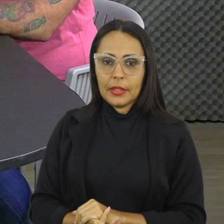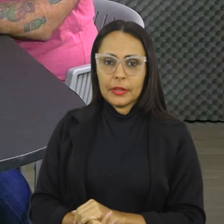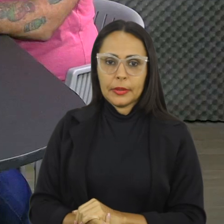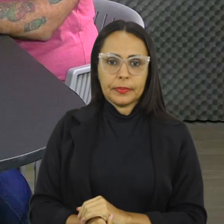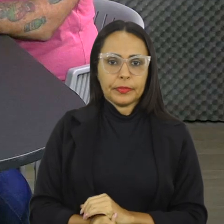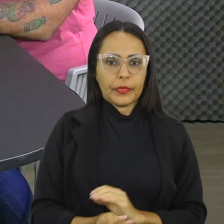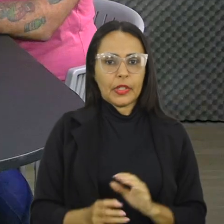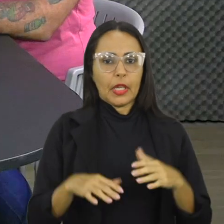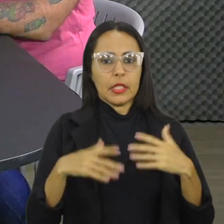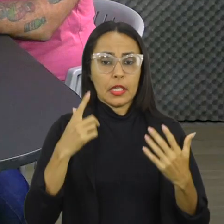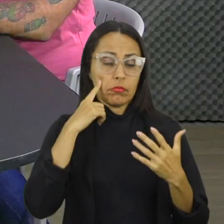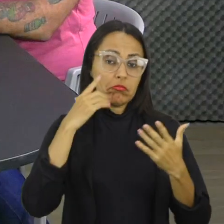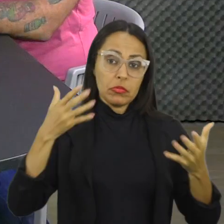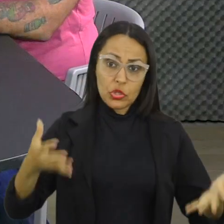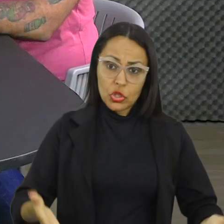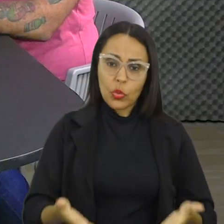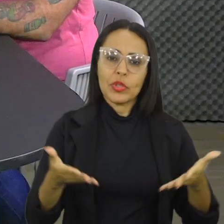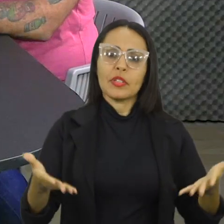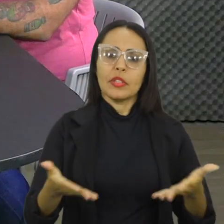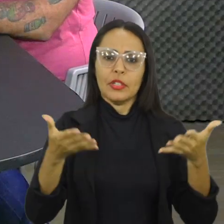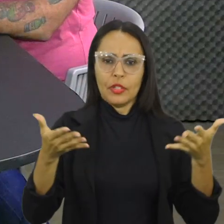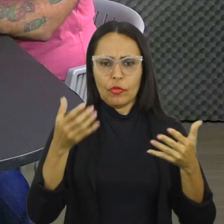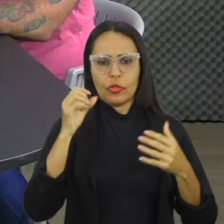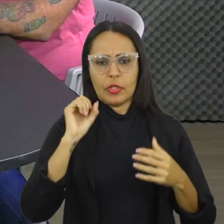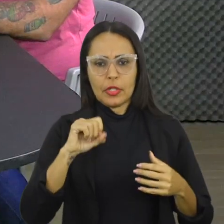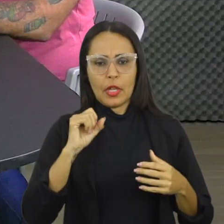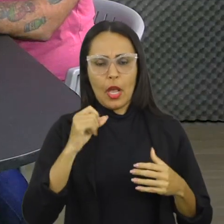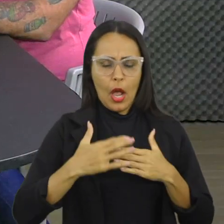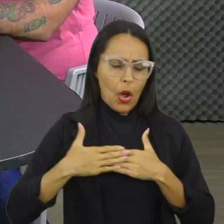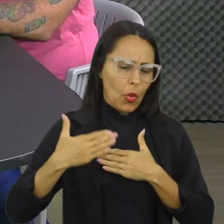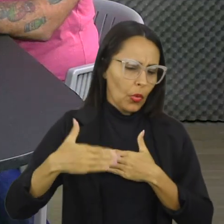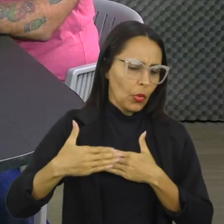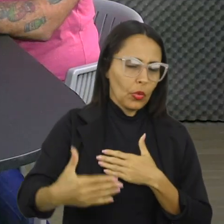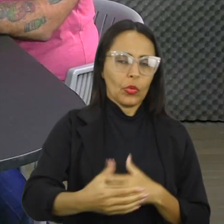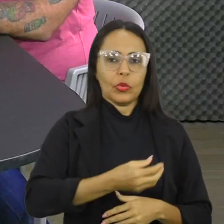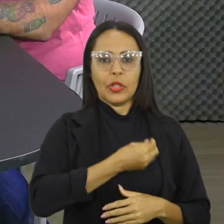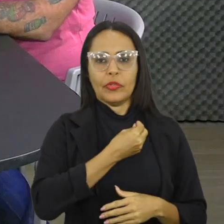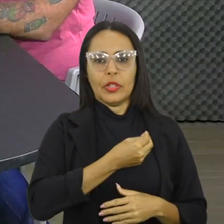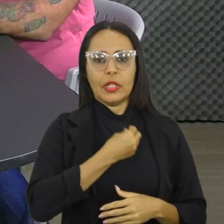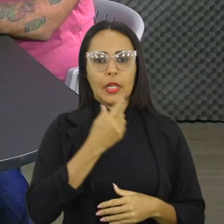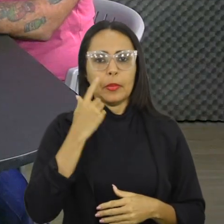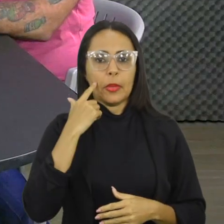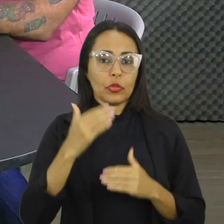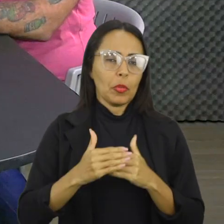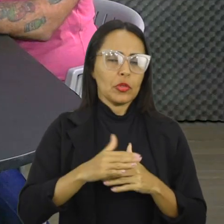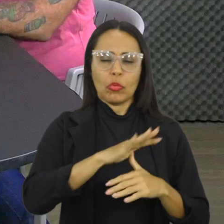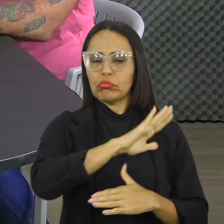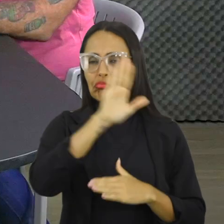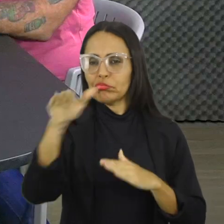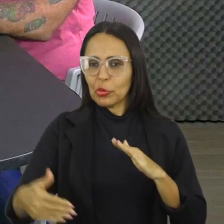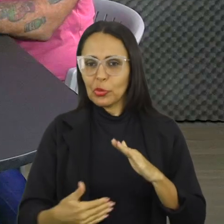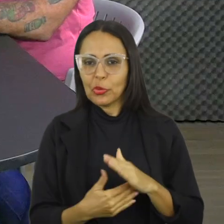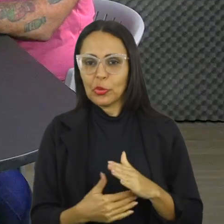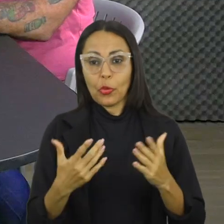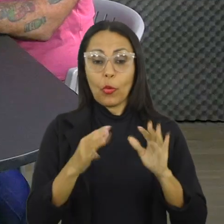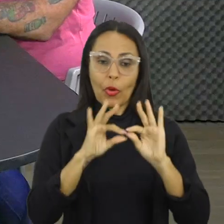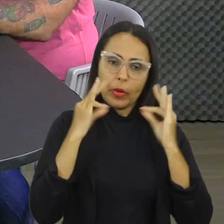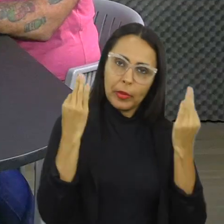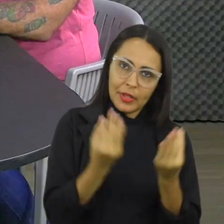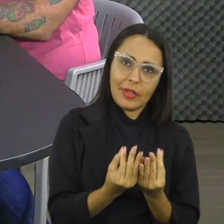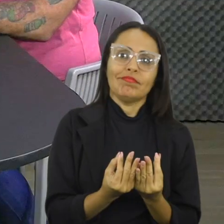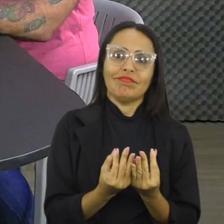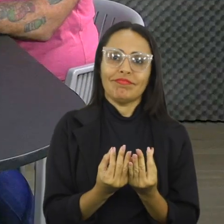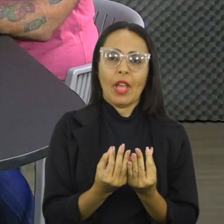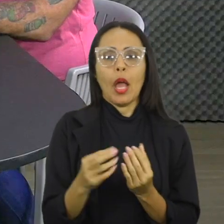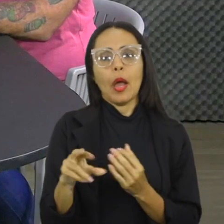e assim, são incentivos ao longo da vida, mas começou tudo com a família, né? Minha